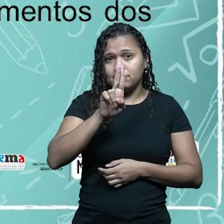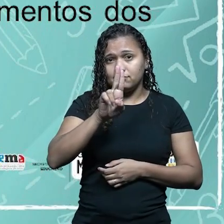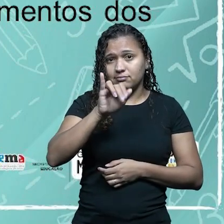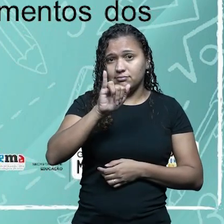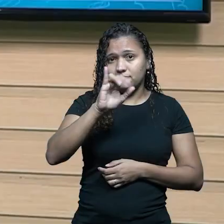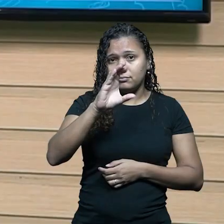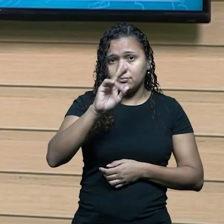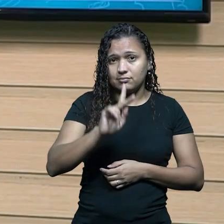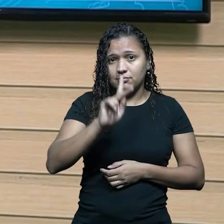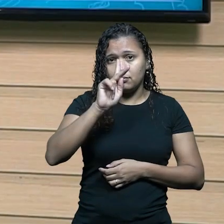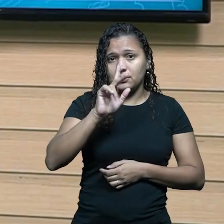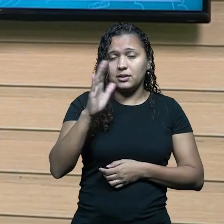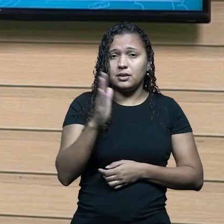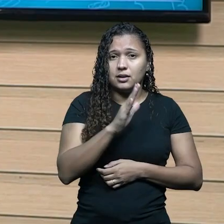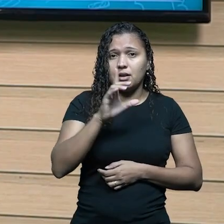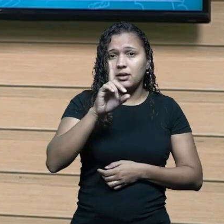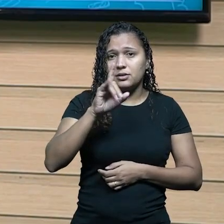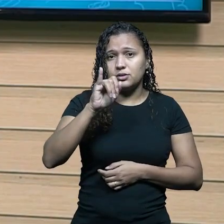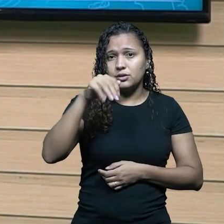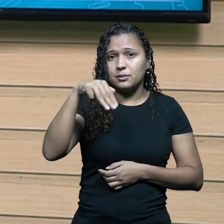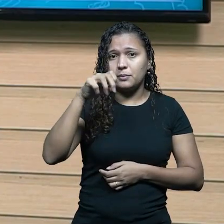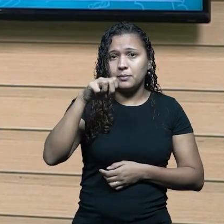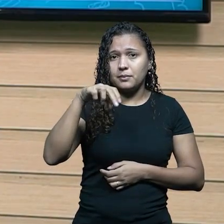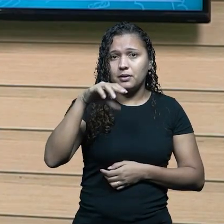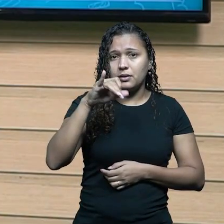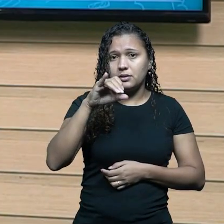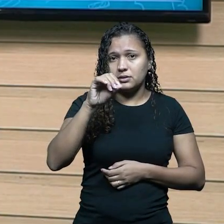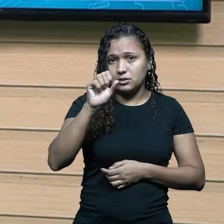Dimension. O Quick Dimension é só